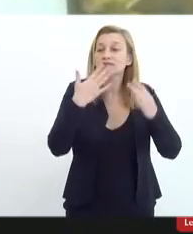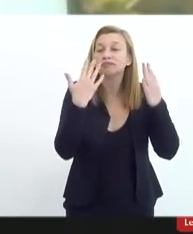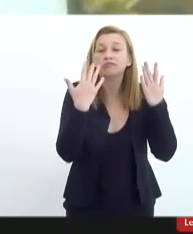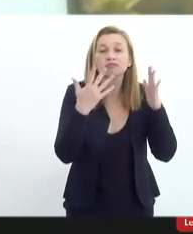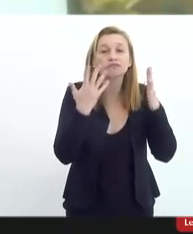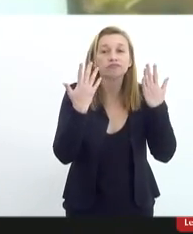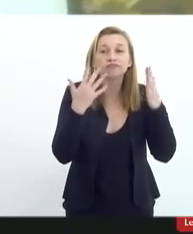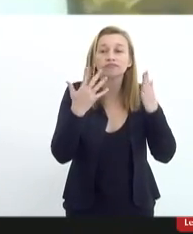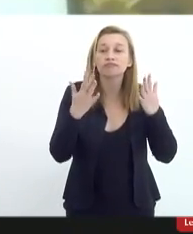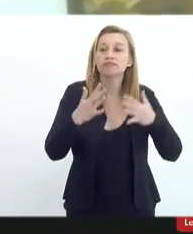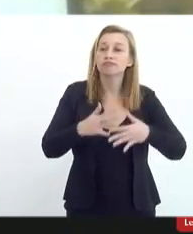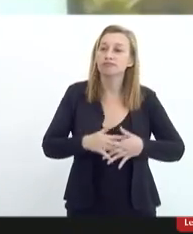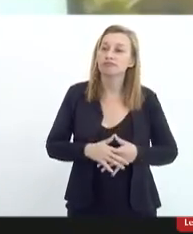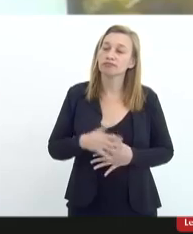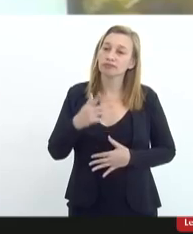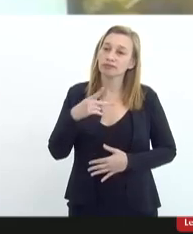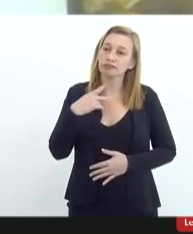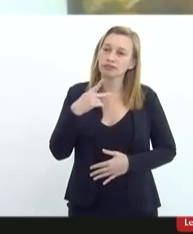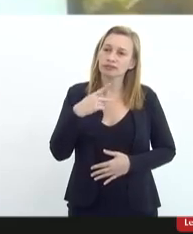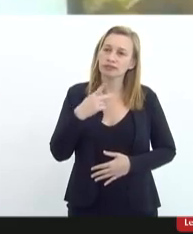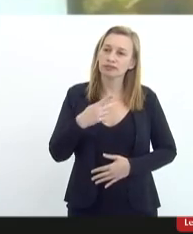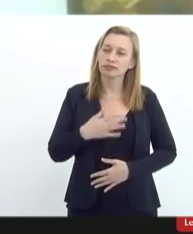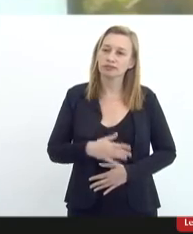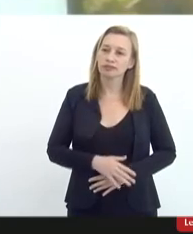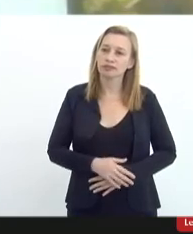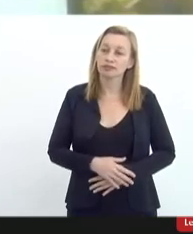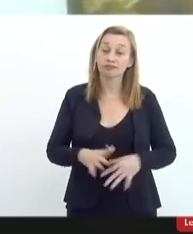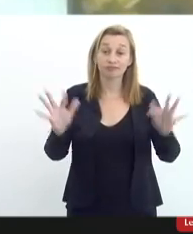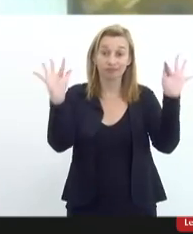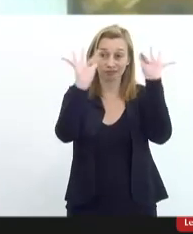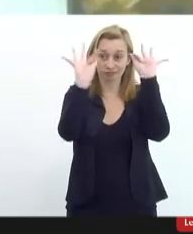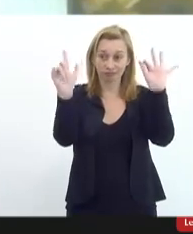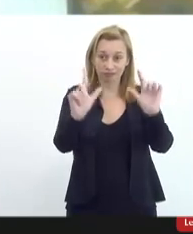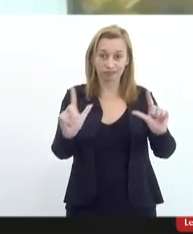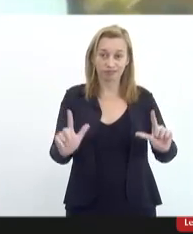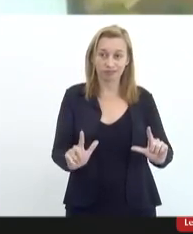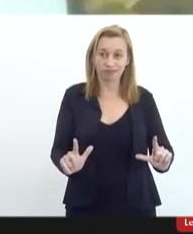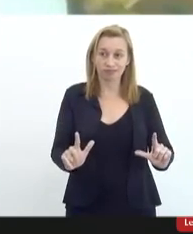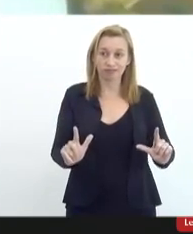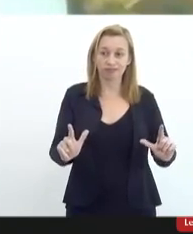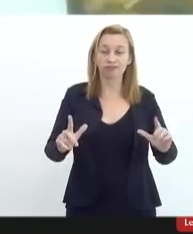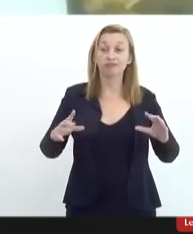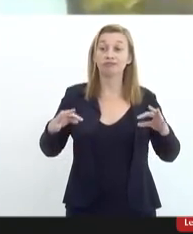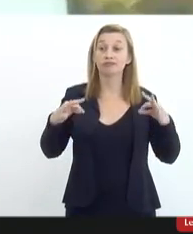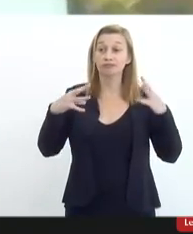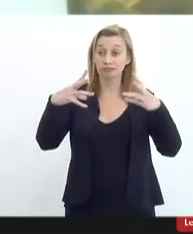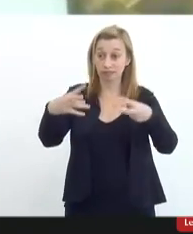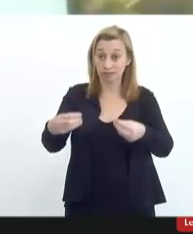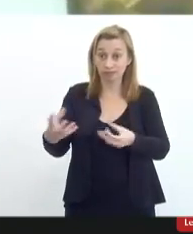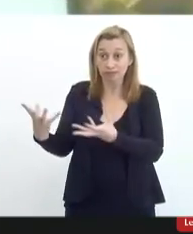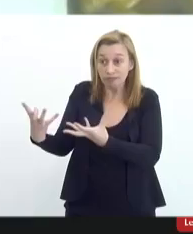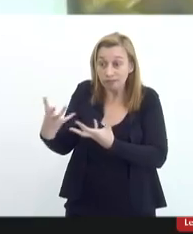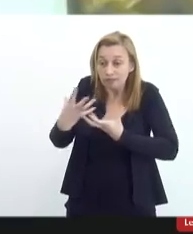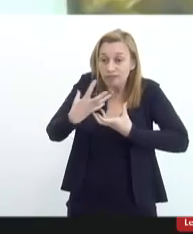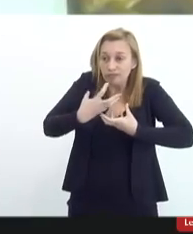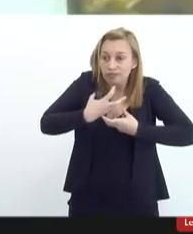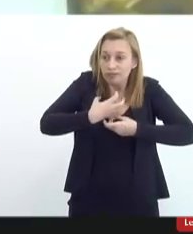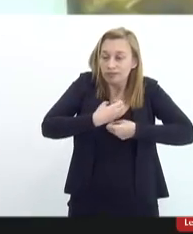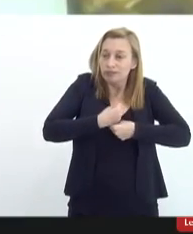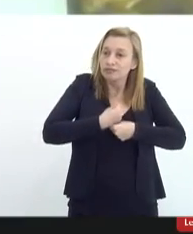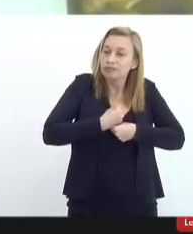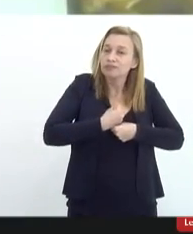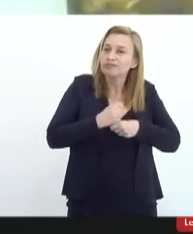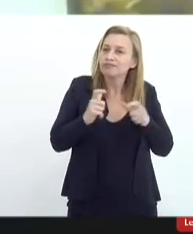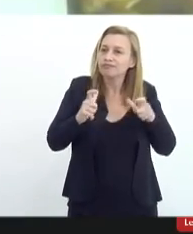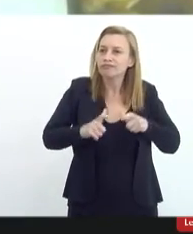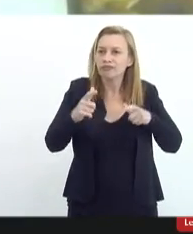saudar e manifestar aqui minha felicidade de tudo que eu recebi aqui, eu vindo,